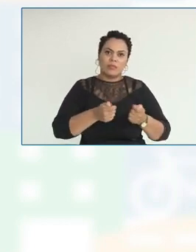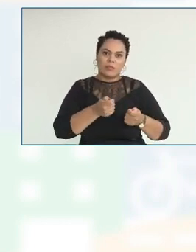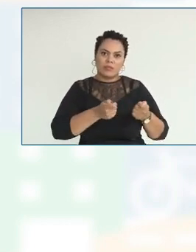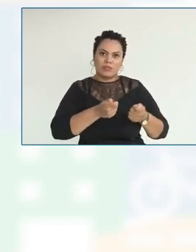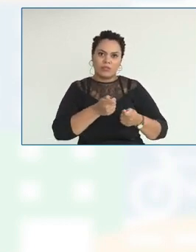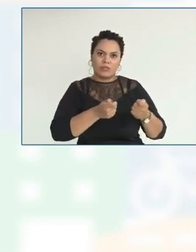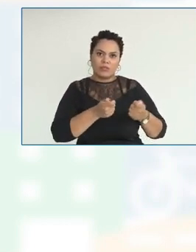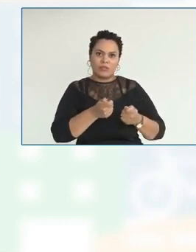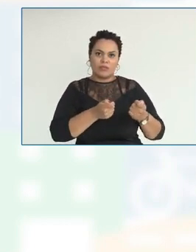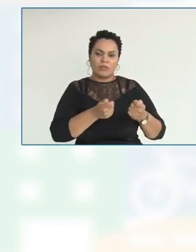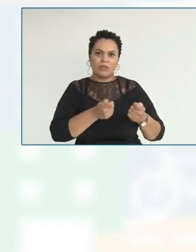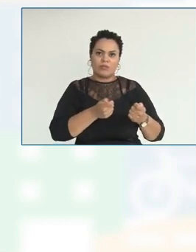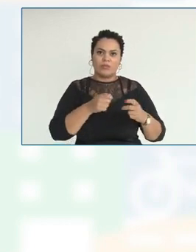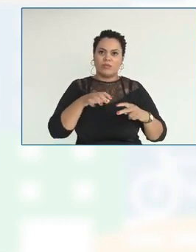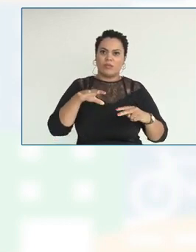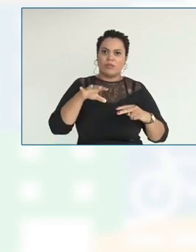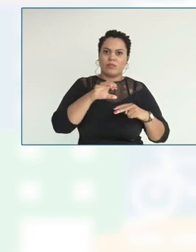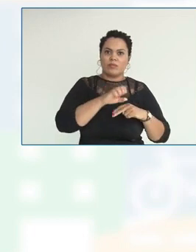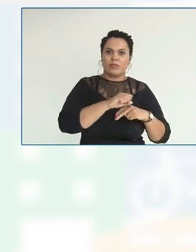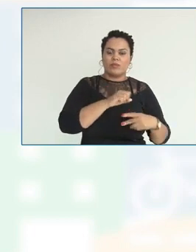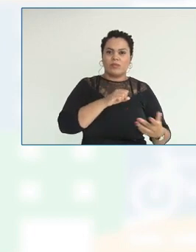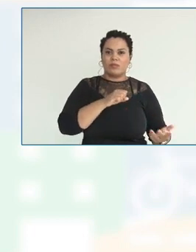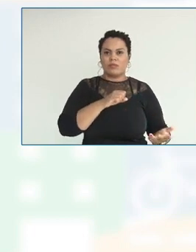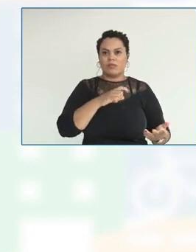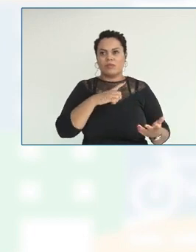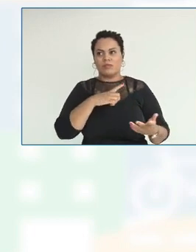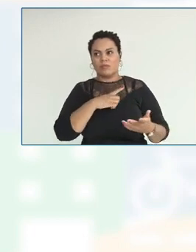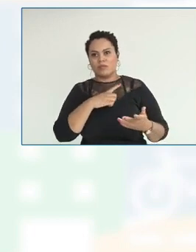primeiros socorros em caso de exposição a substâncias